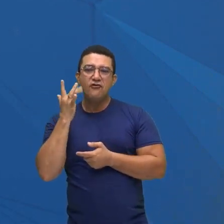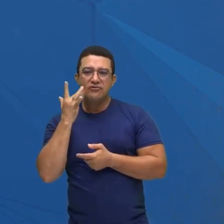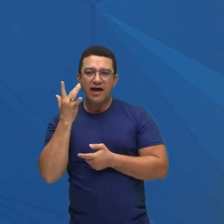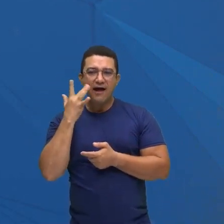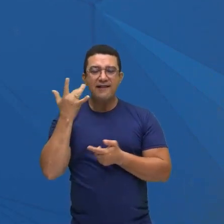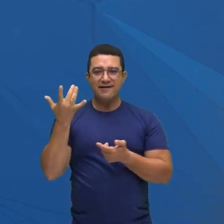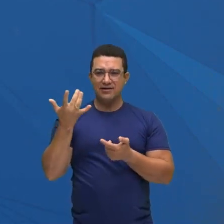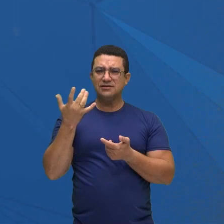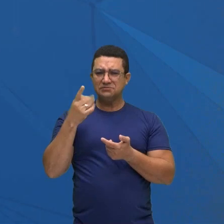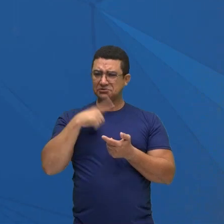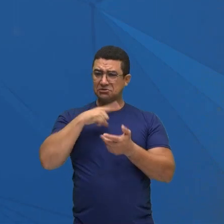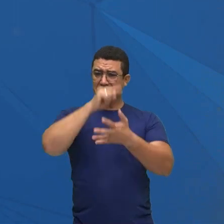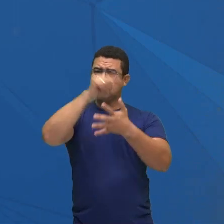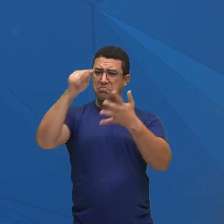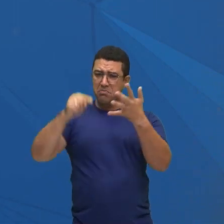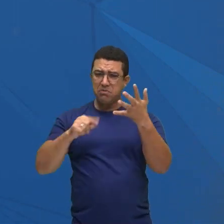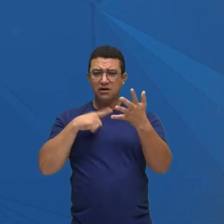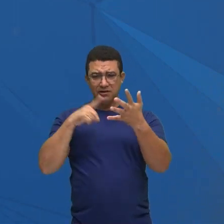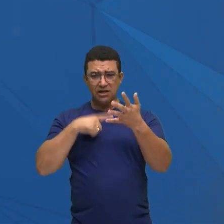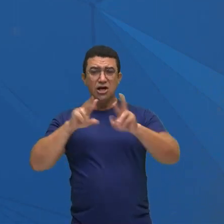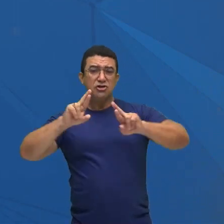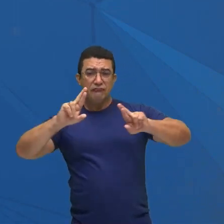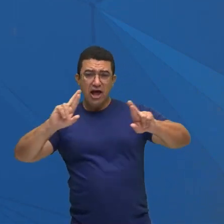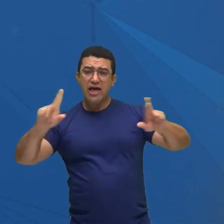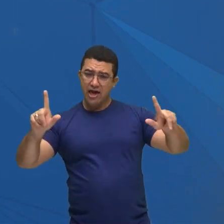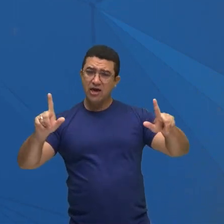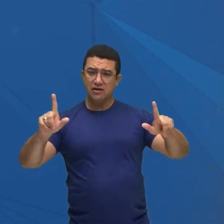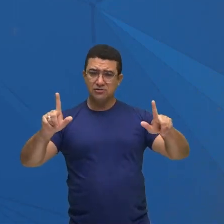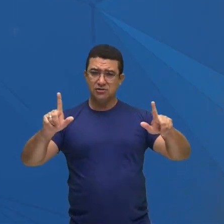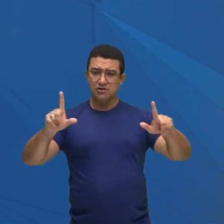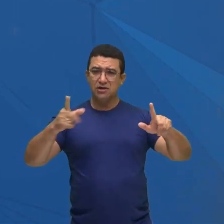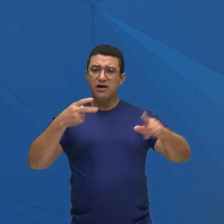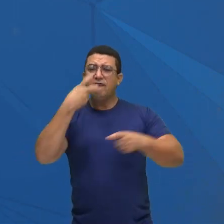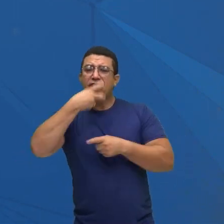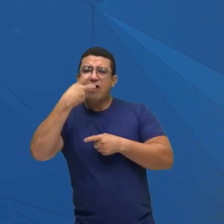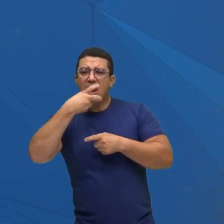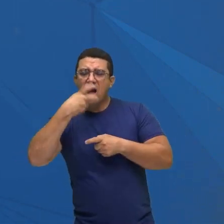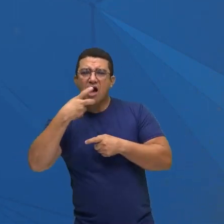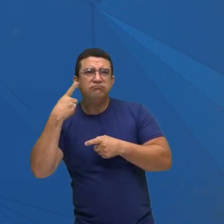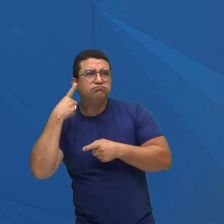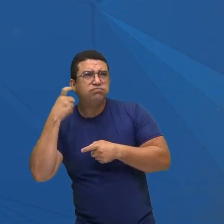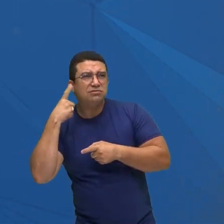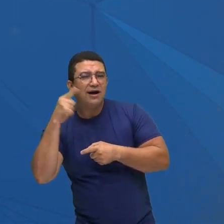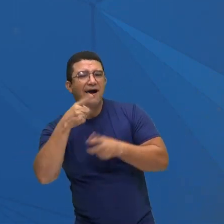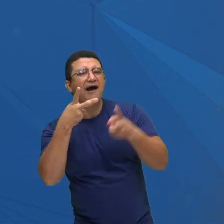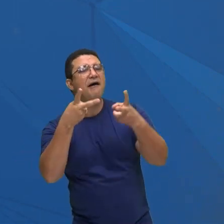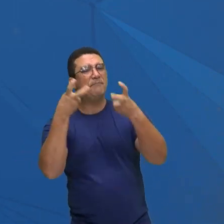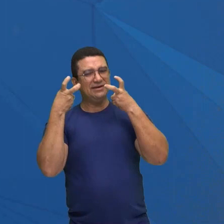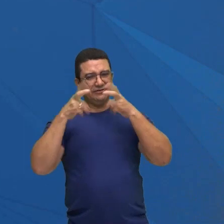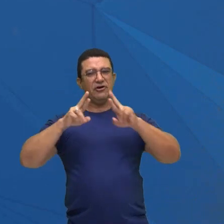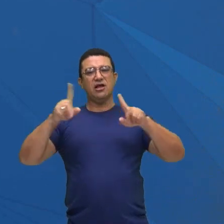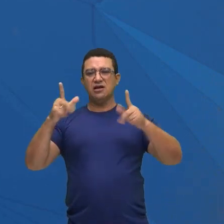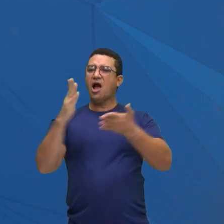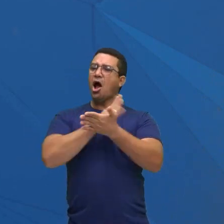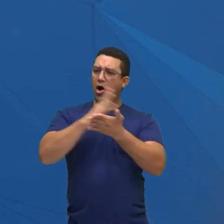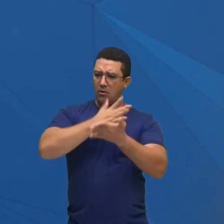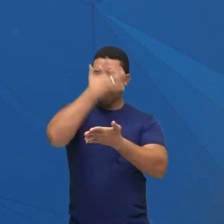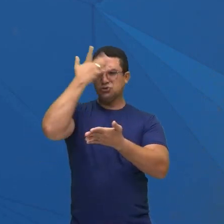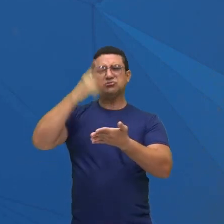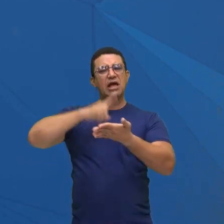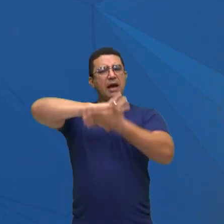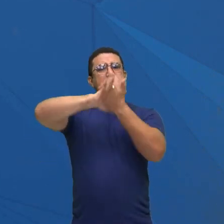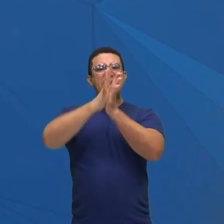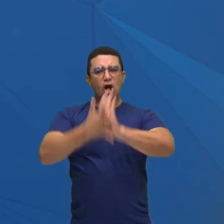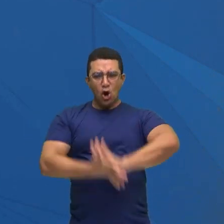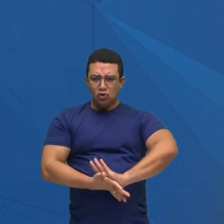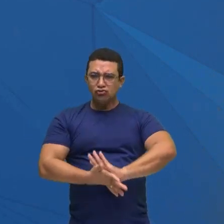ou criticadas por não estarem ali atendendo algo que se acha que é o padrão, a gente tem um preconceito linguístico. E isso é muito comum da gente